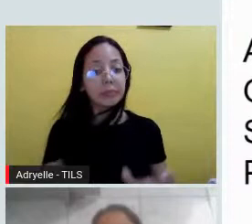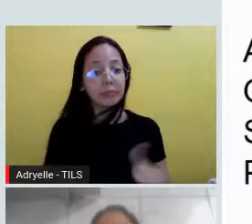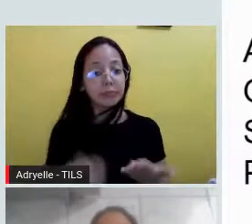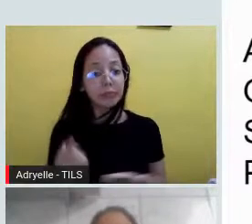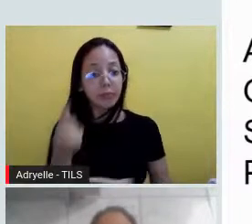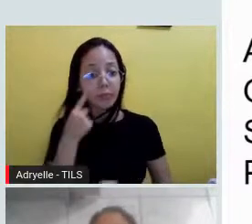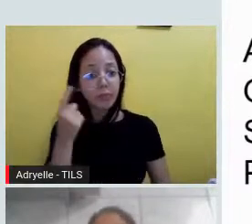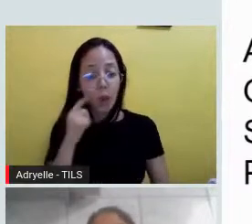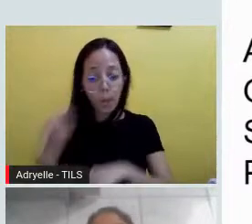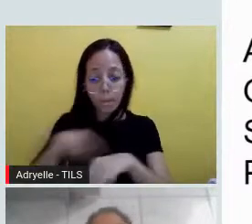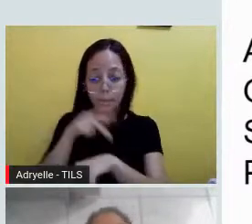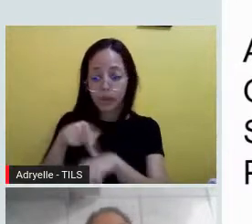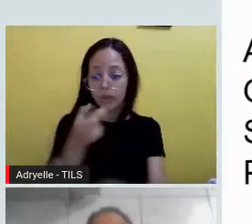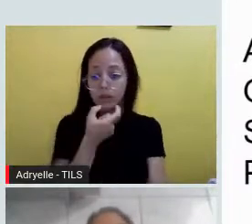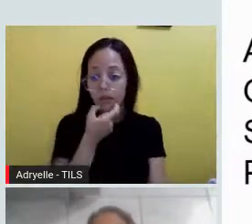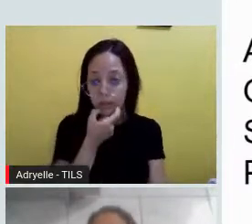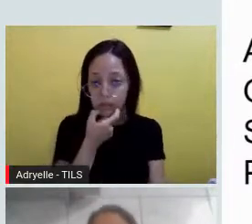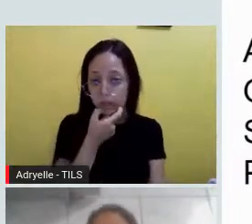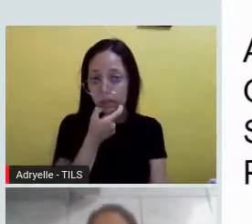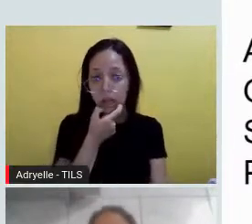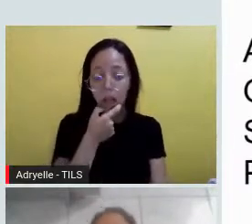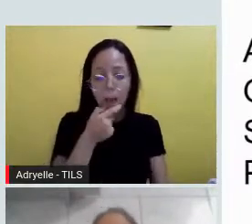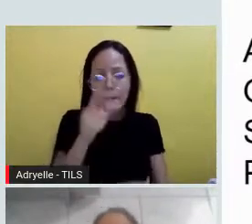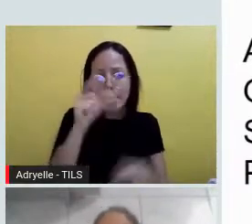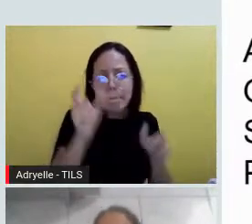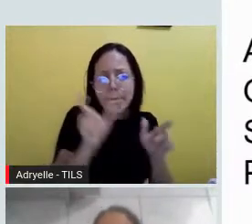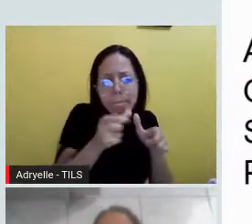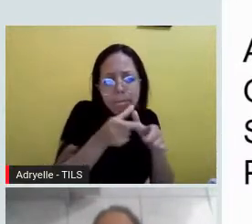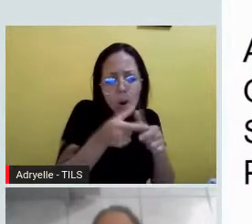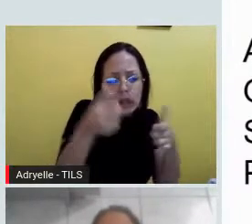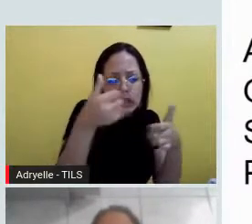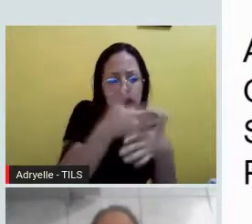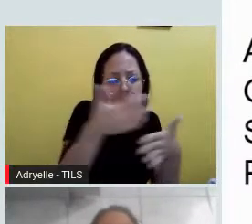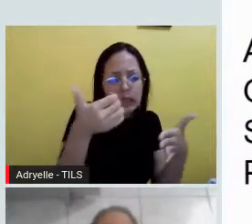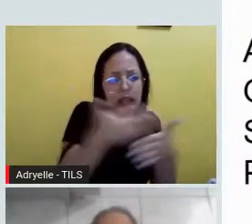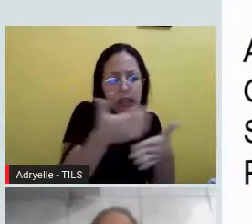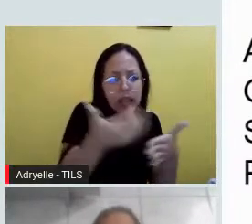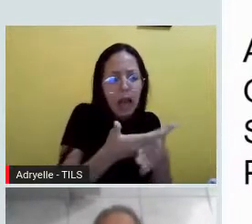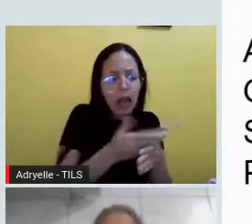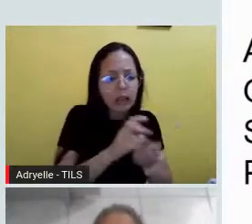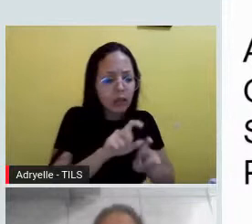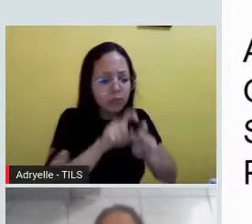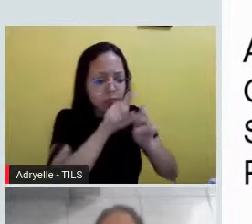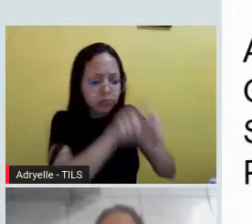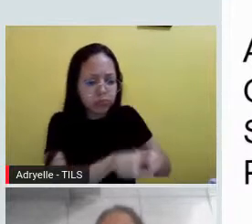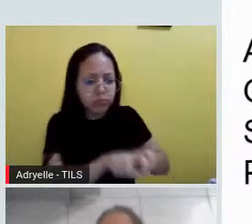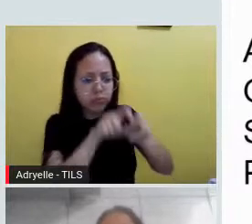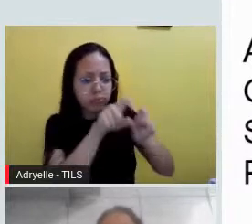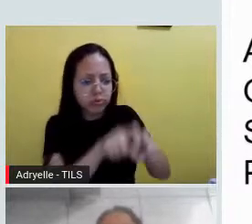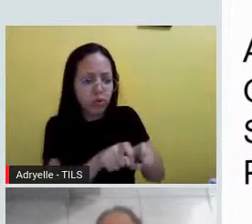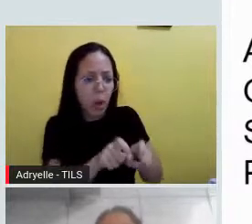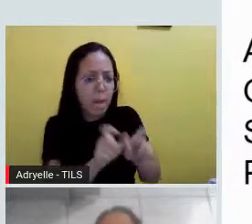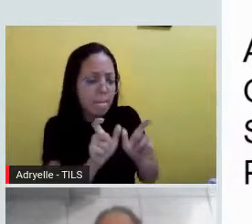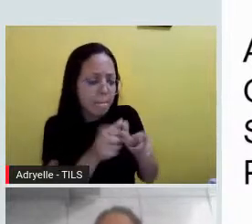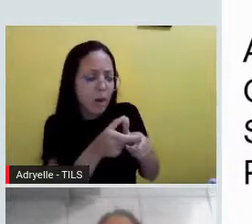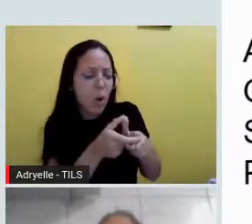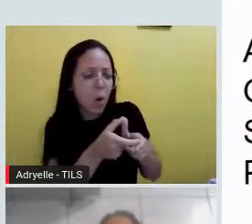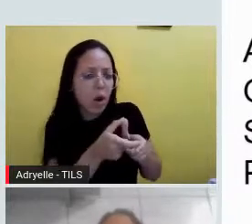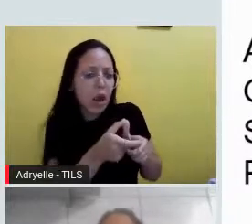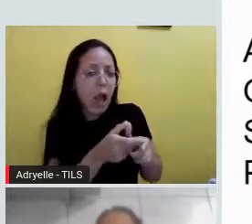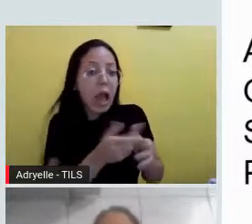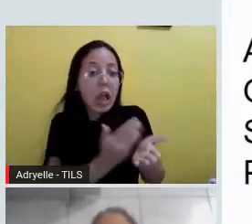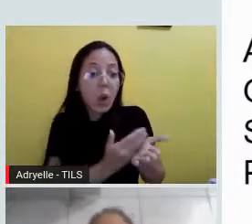muda de um país com pequenas cidades, com população rural dispersa, e passou a